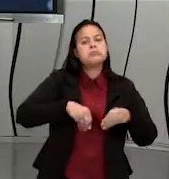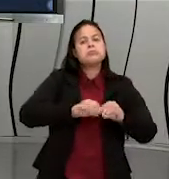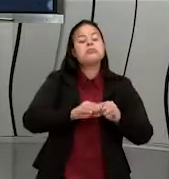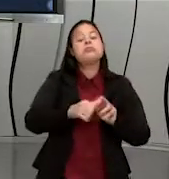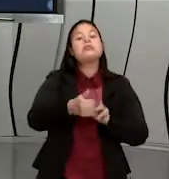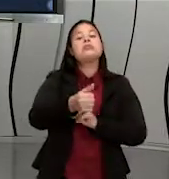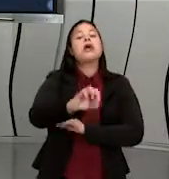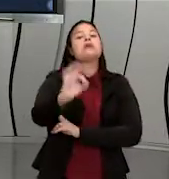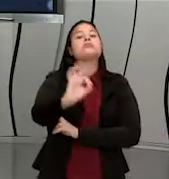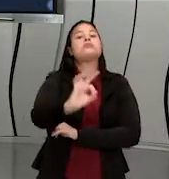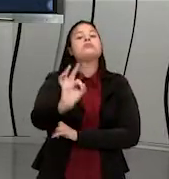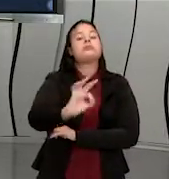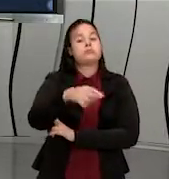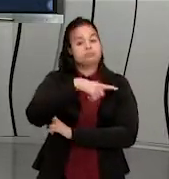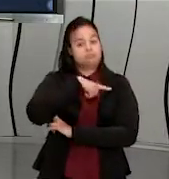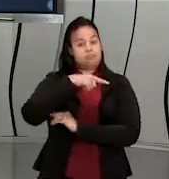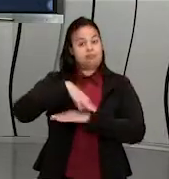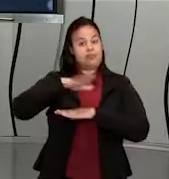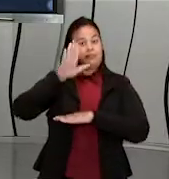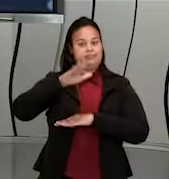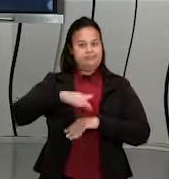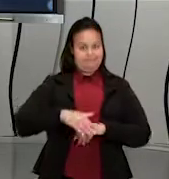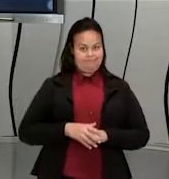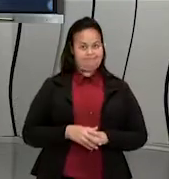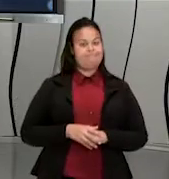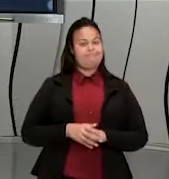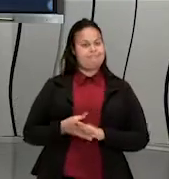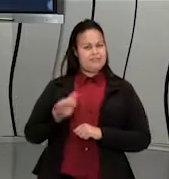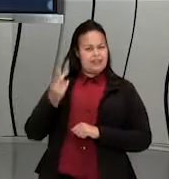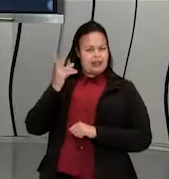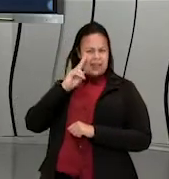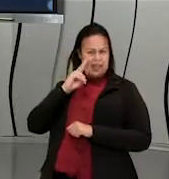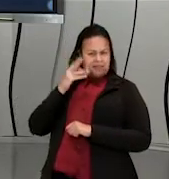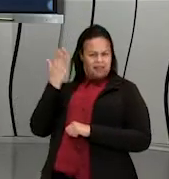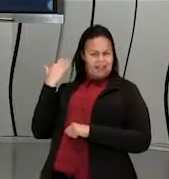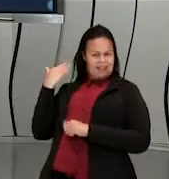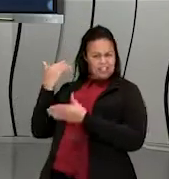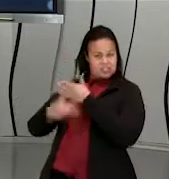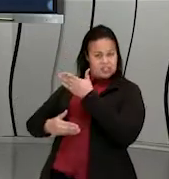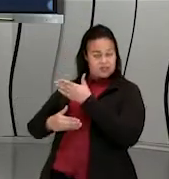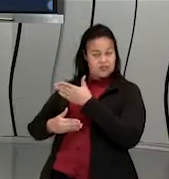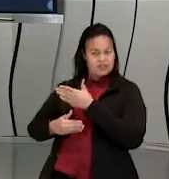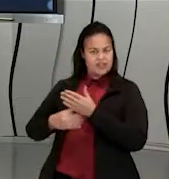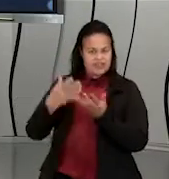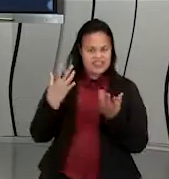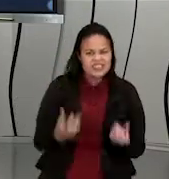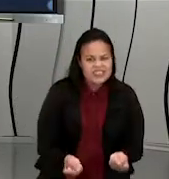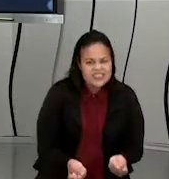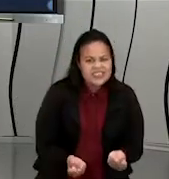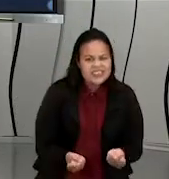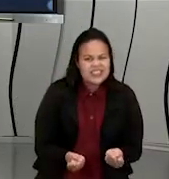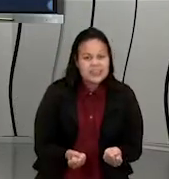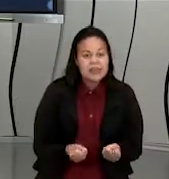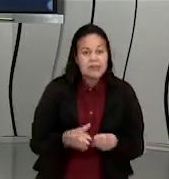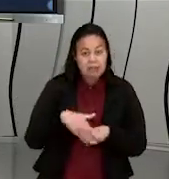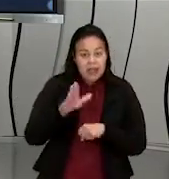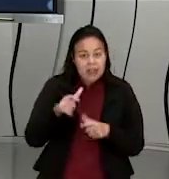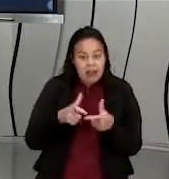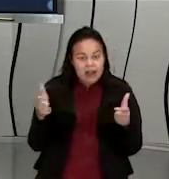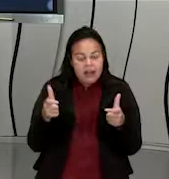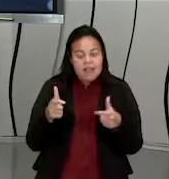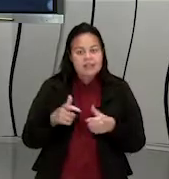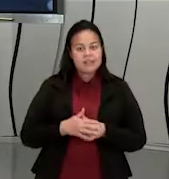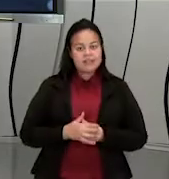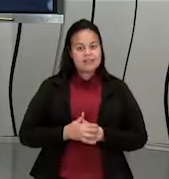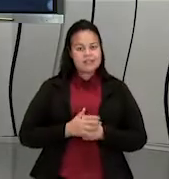aumentar 10% daquele valor antigo que você tinha pago. Você aceitaria? O que você acha? Você acha